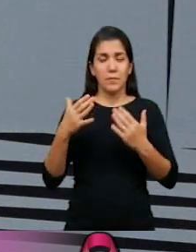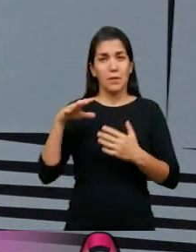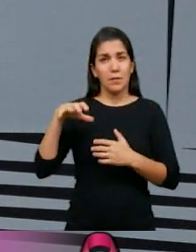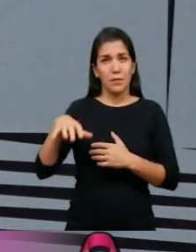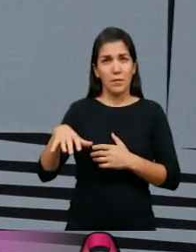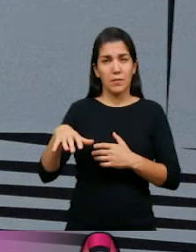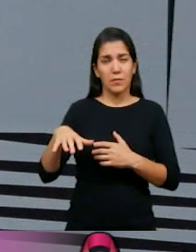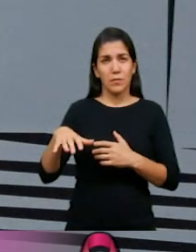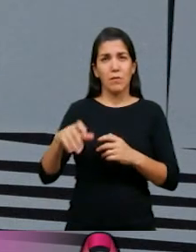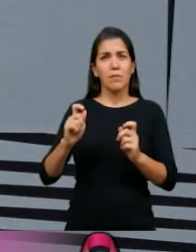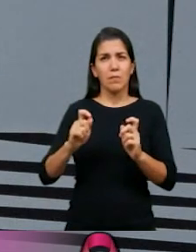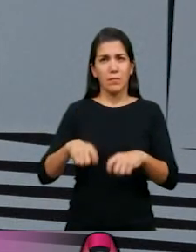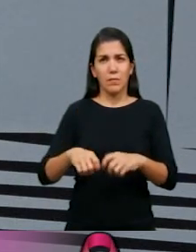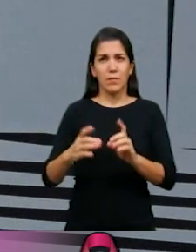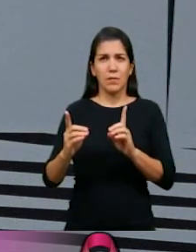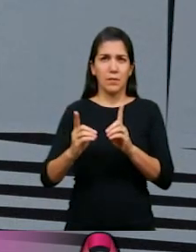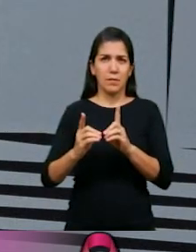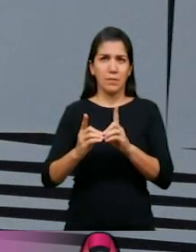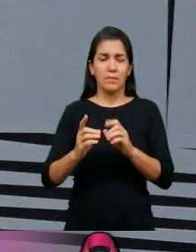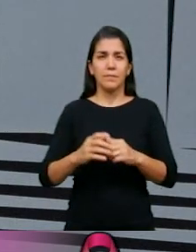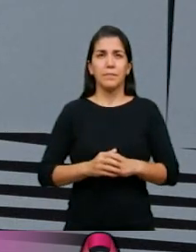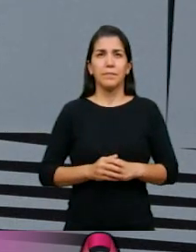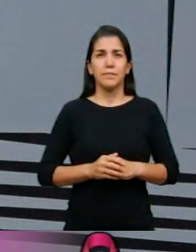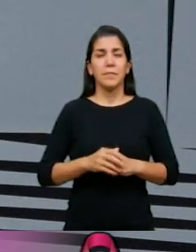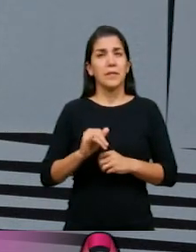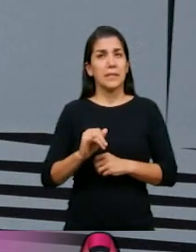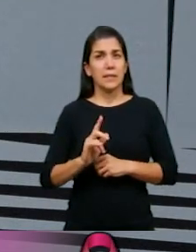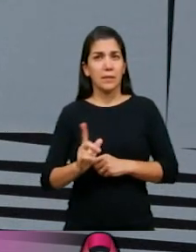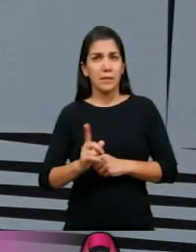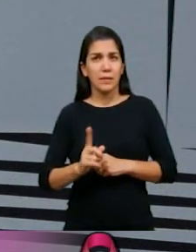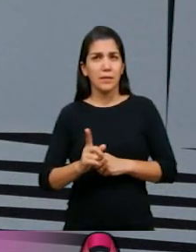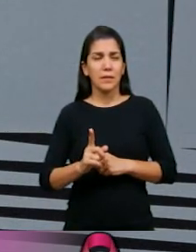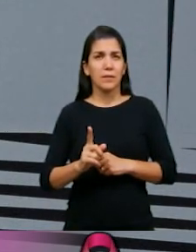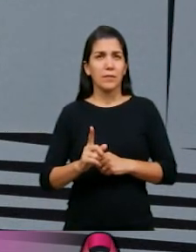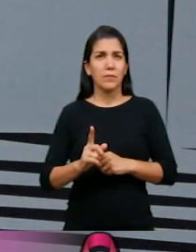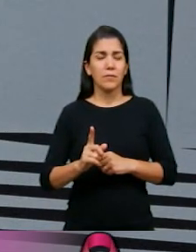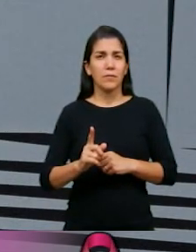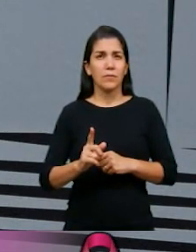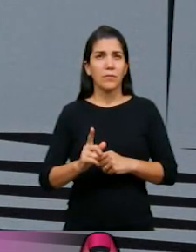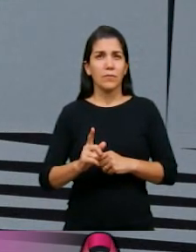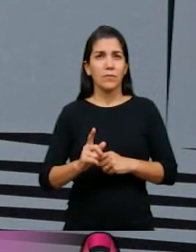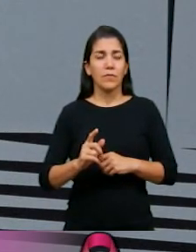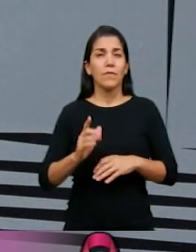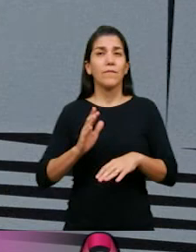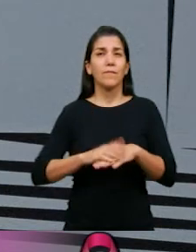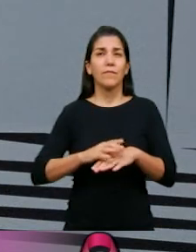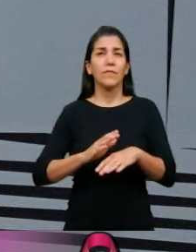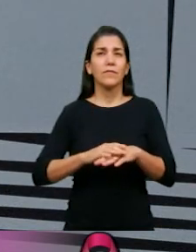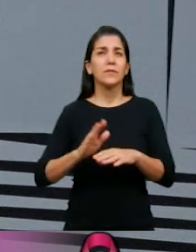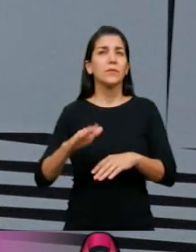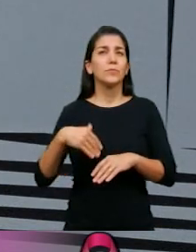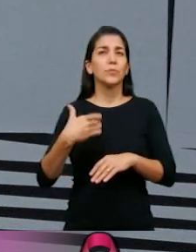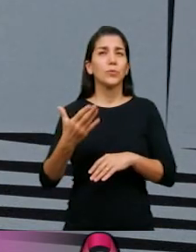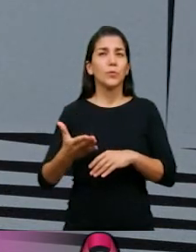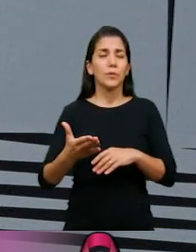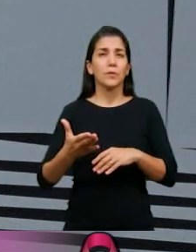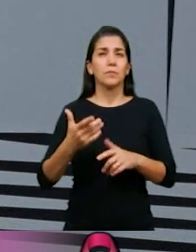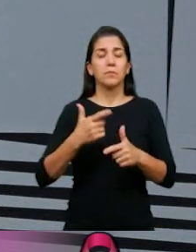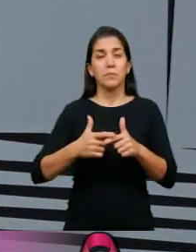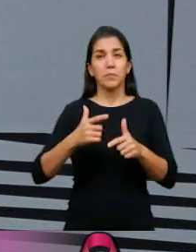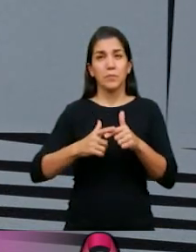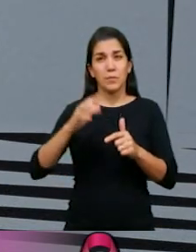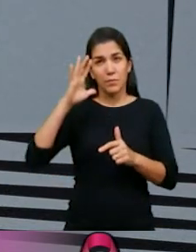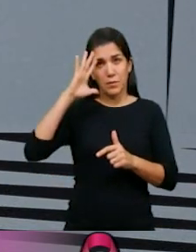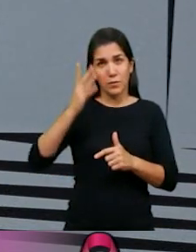é suficiente para atender a demanda? Em caso negativo, quais medidas serão adotadas para solucionar a falta de profissionais